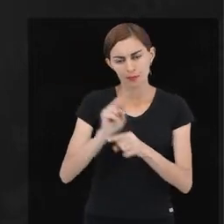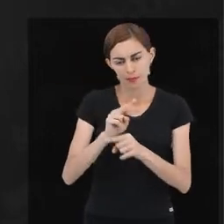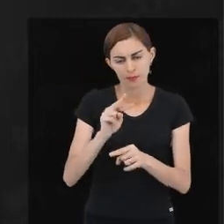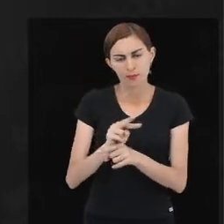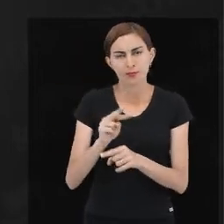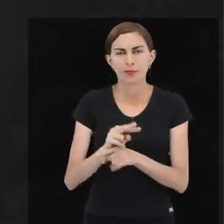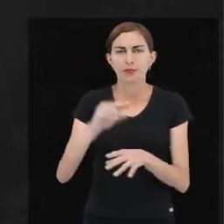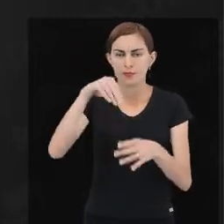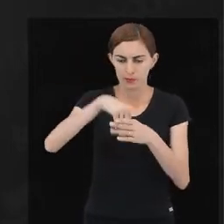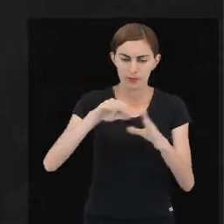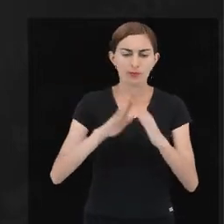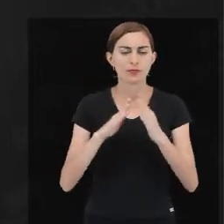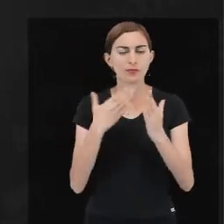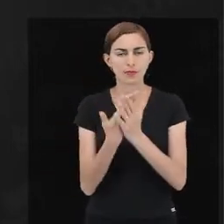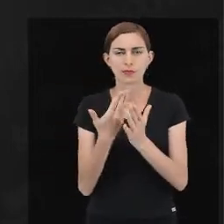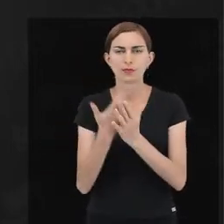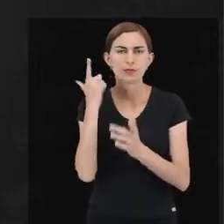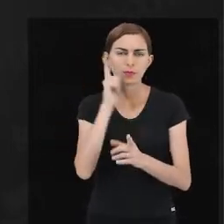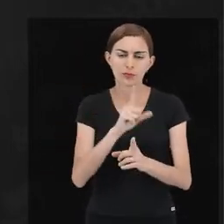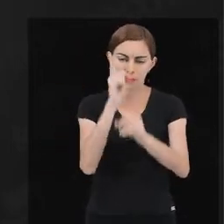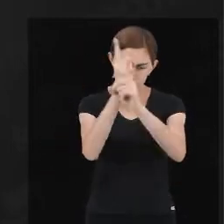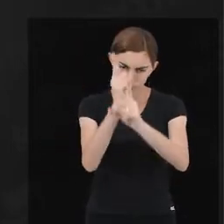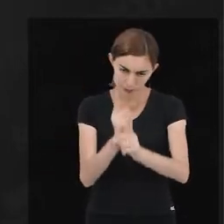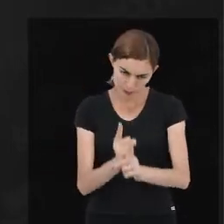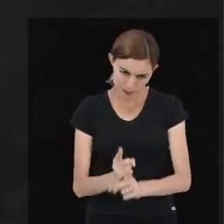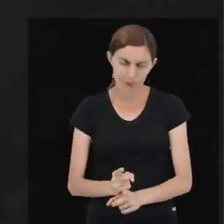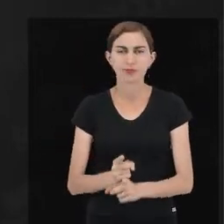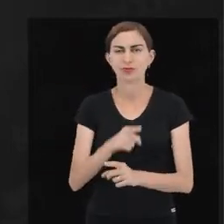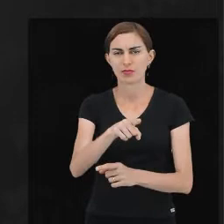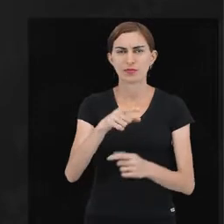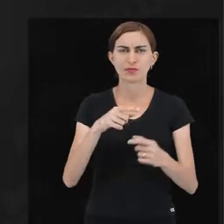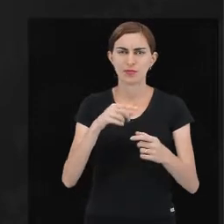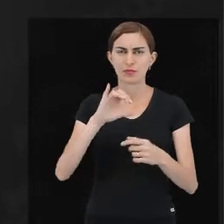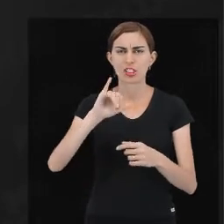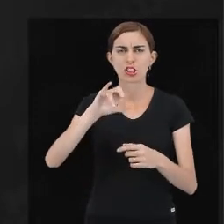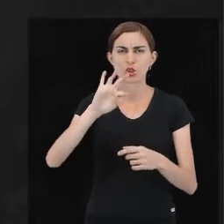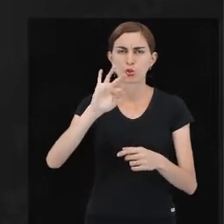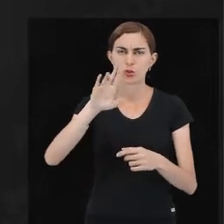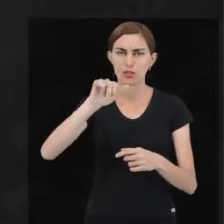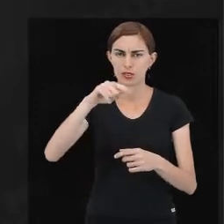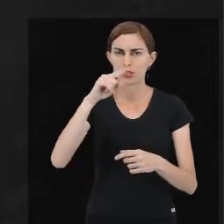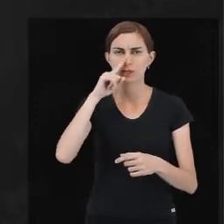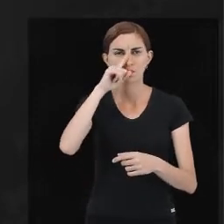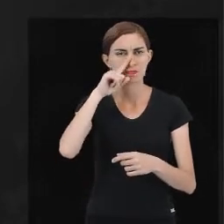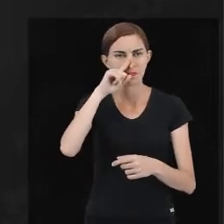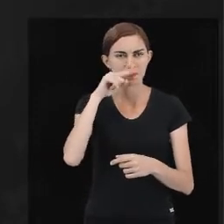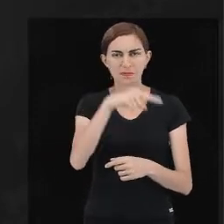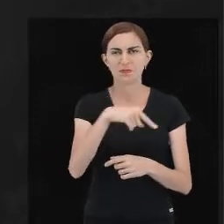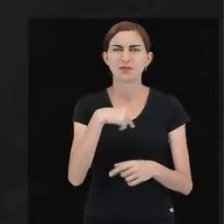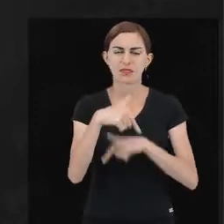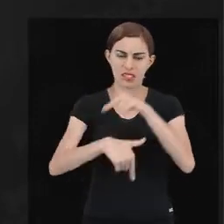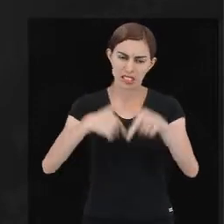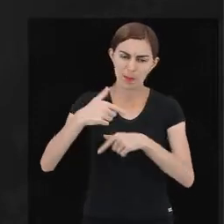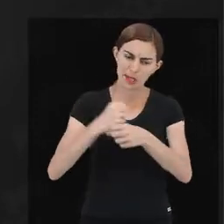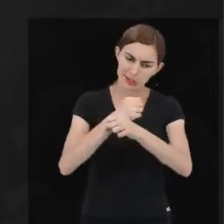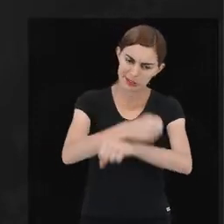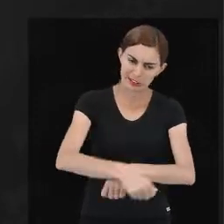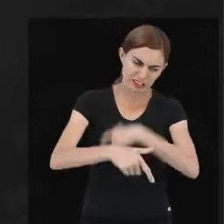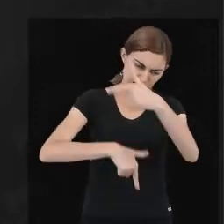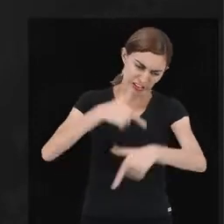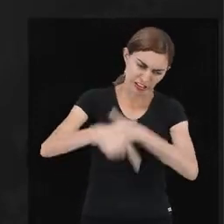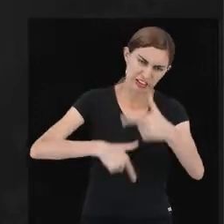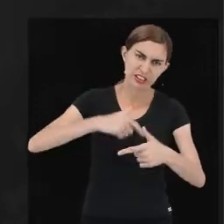muitas vezes é na escola que a gente consegue identificar situação de risco e vulnerabilidade do estudante, como trabalhos